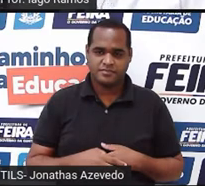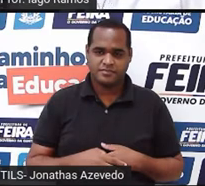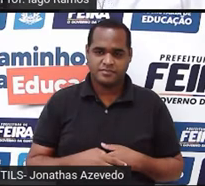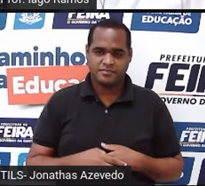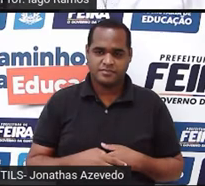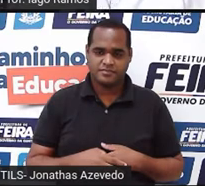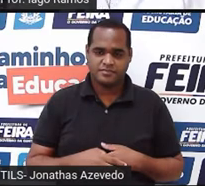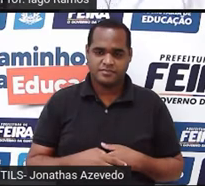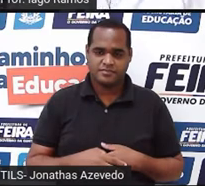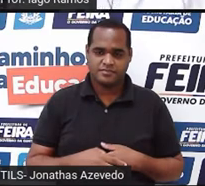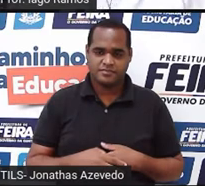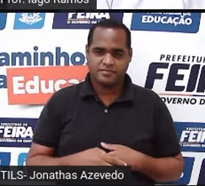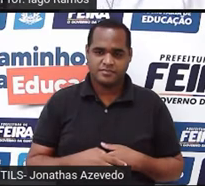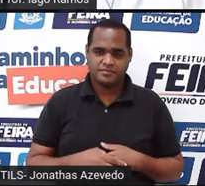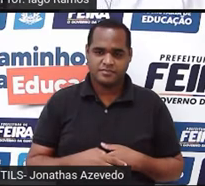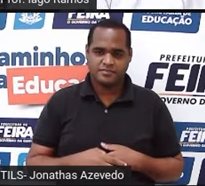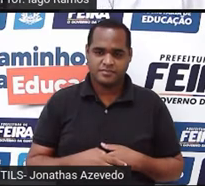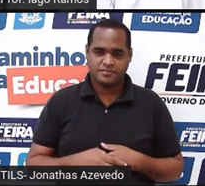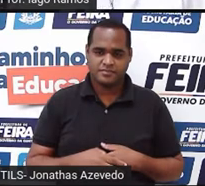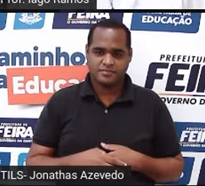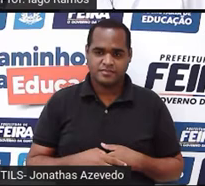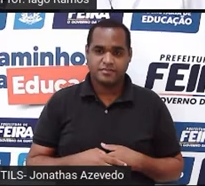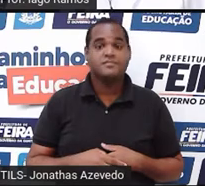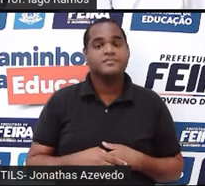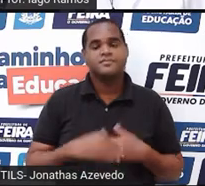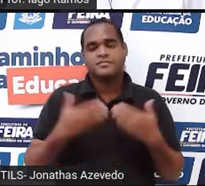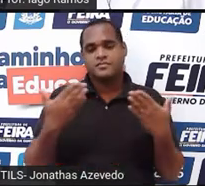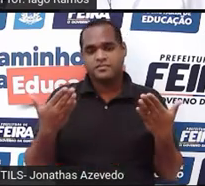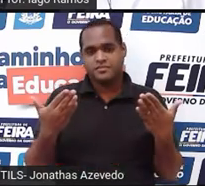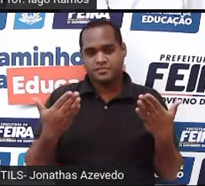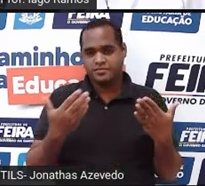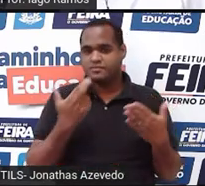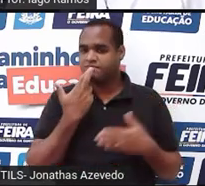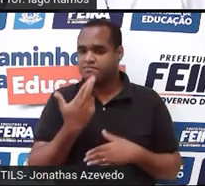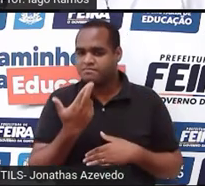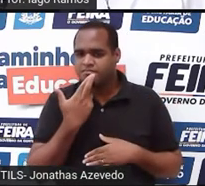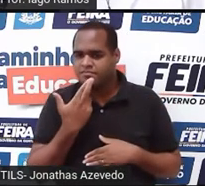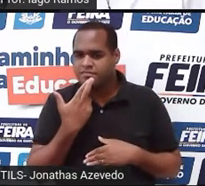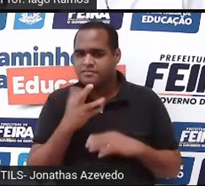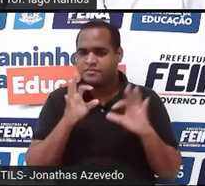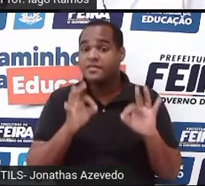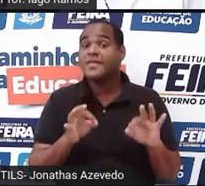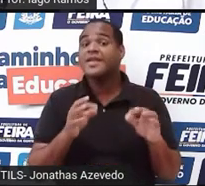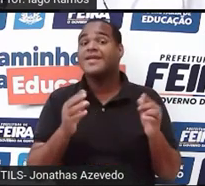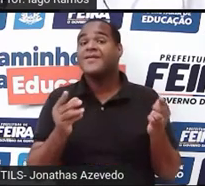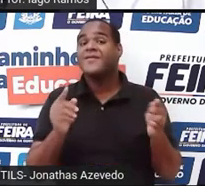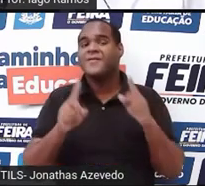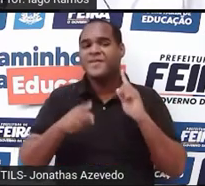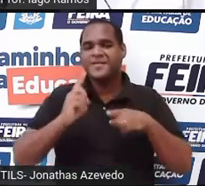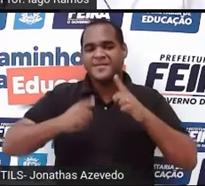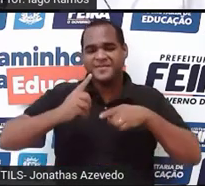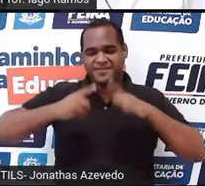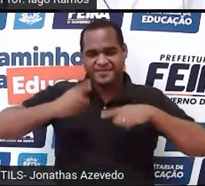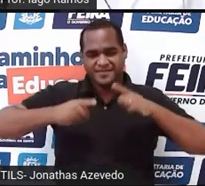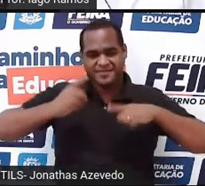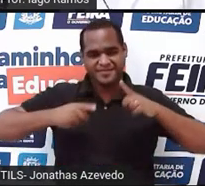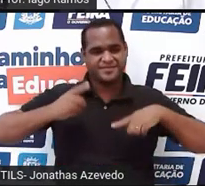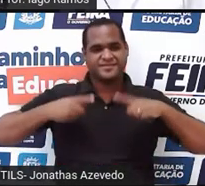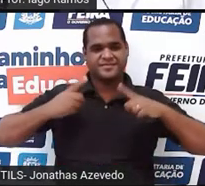E aí i i a sua resposta está aí